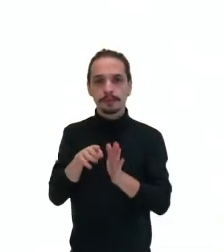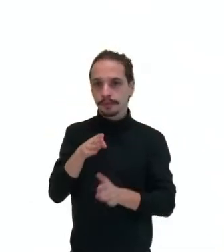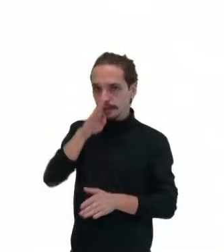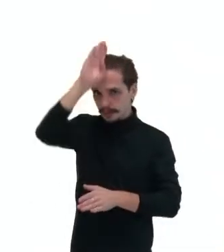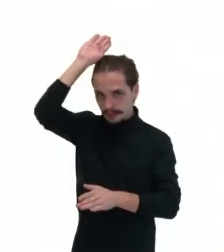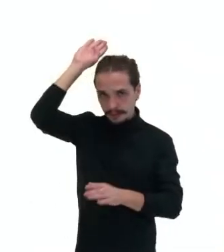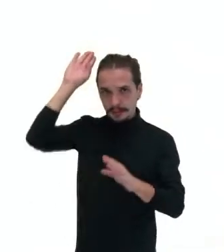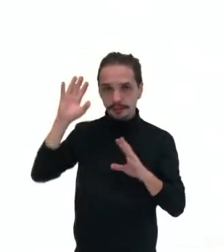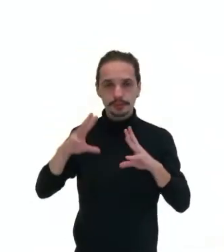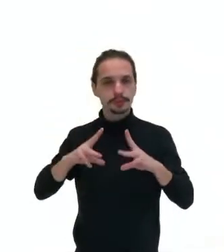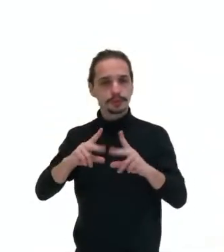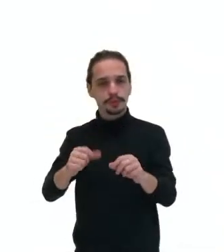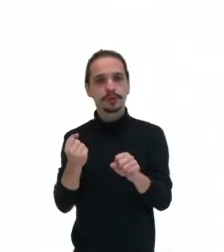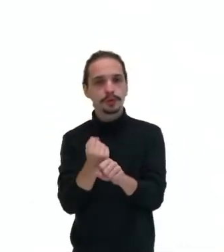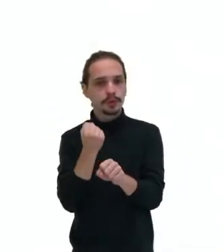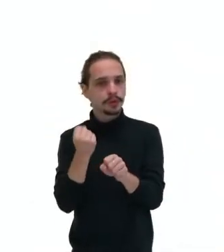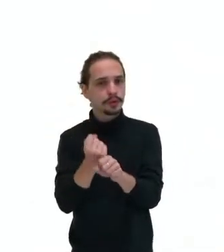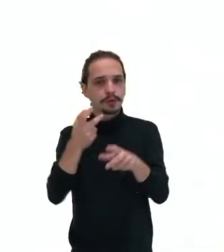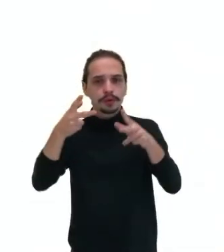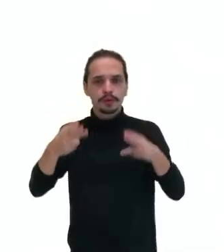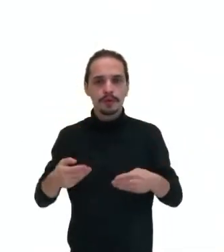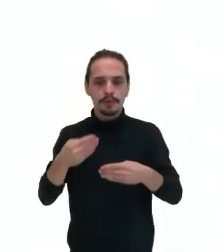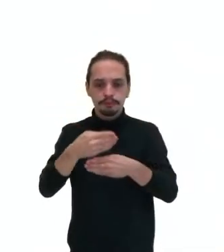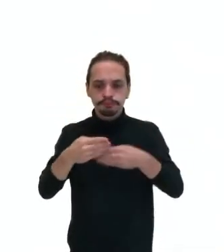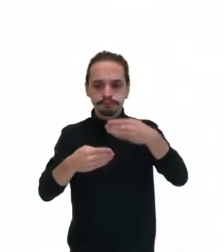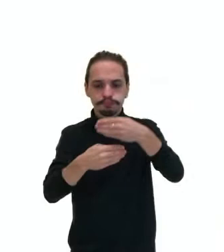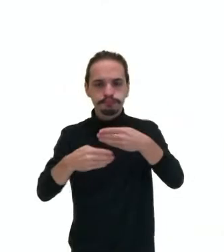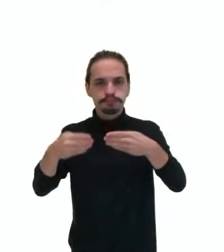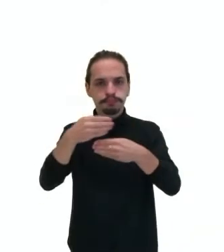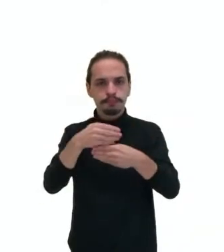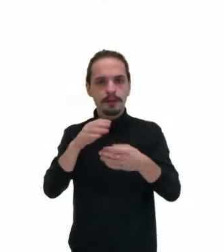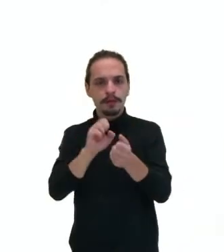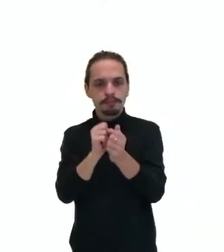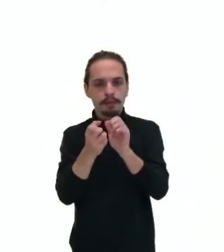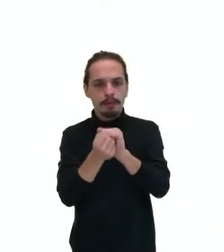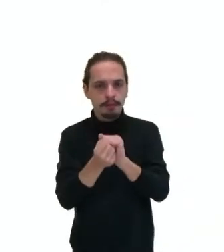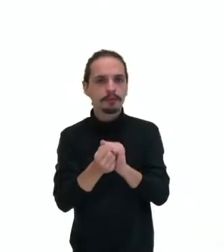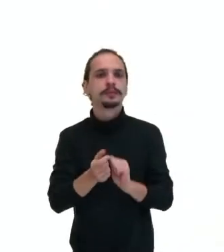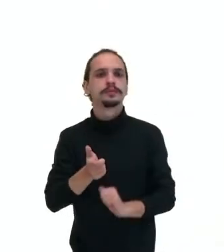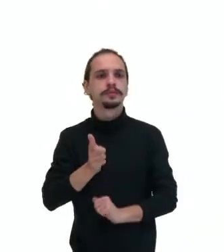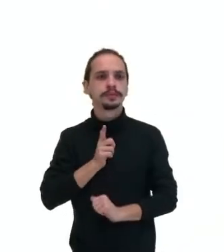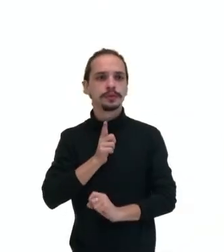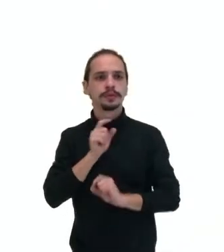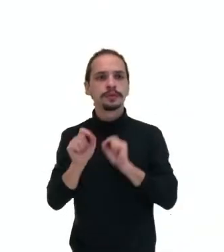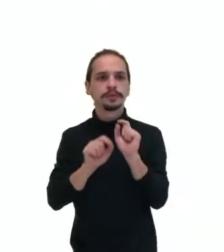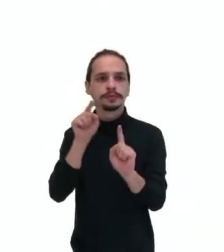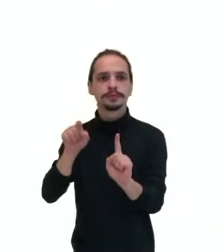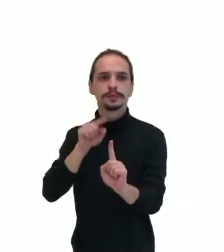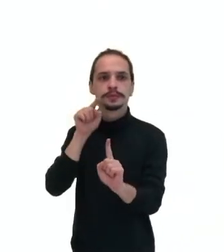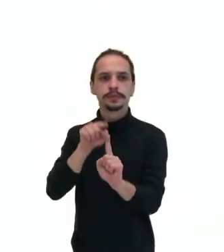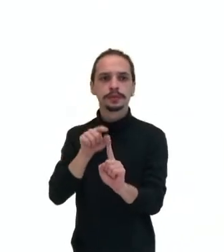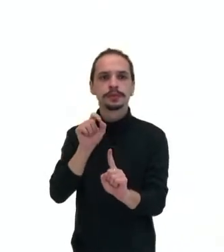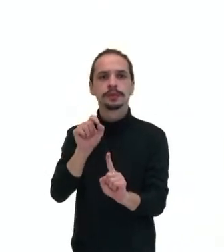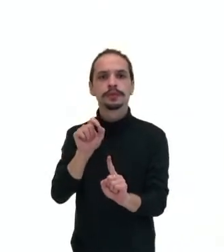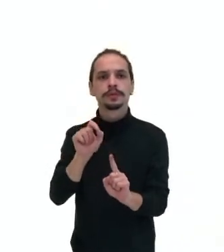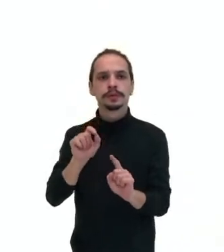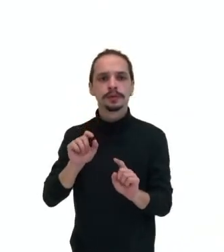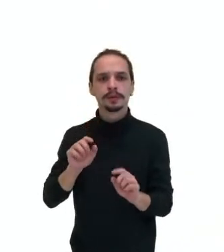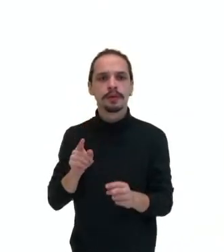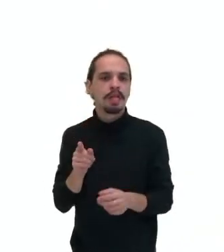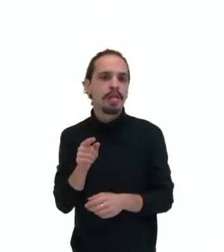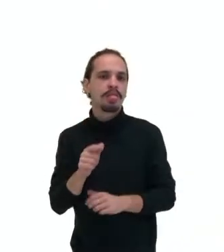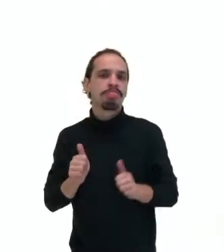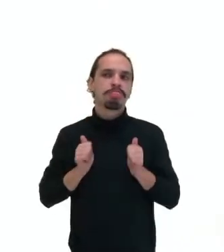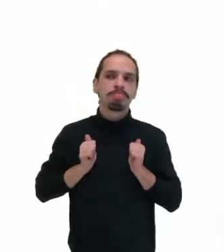construíram com os mesmos materiais, tijolos, argamassa, né, romana, e tinha a finalidade de atender a questão do ócio,